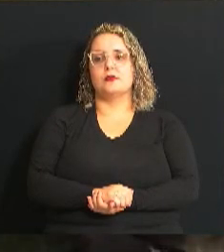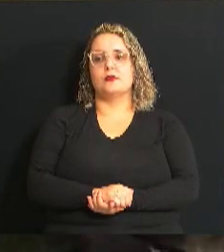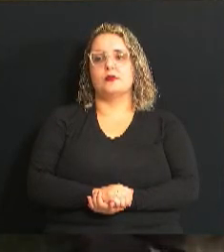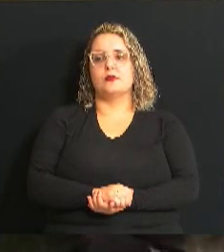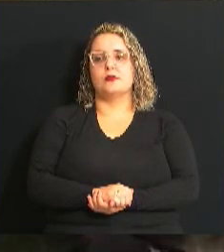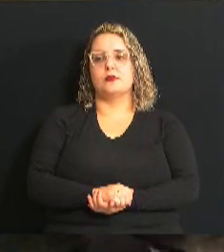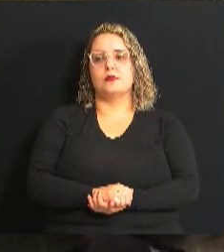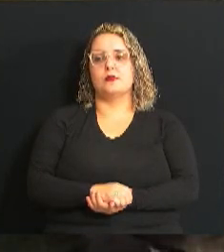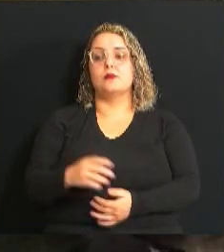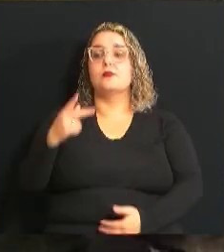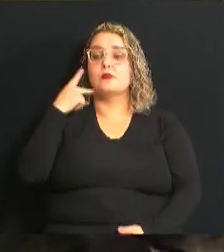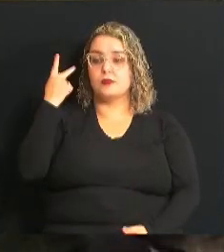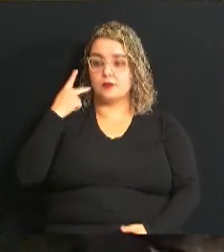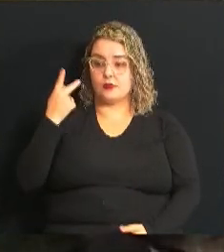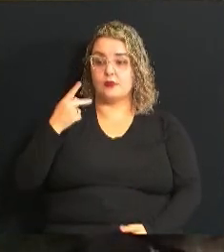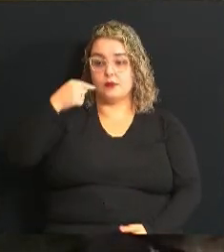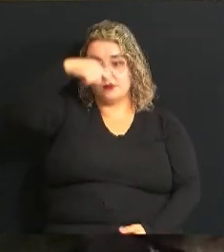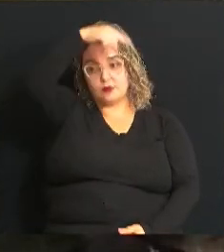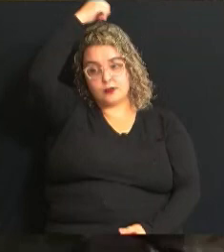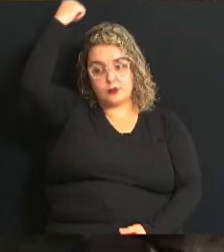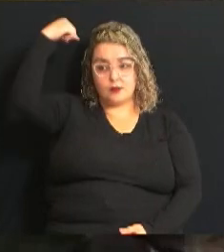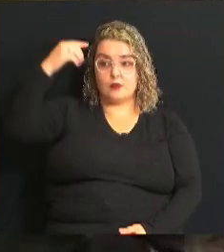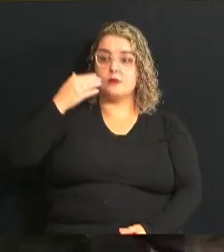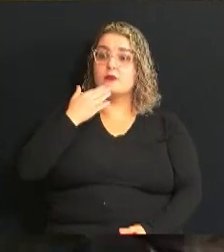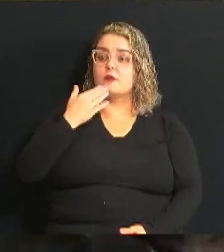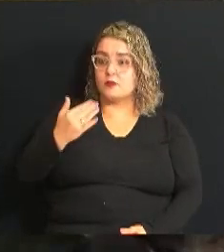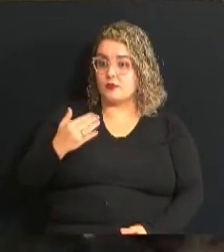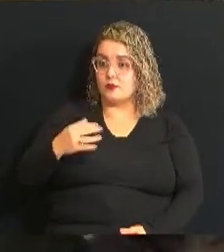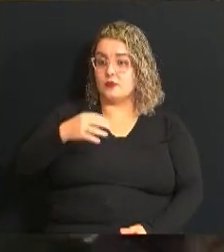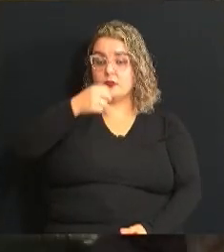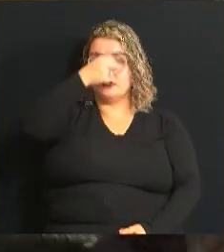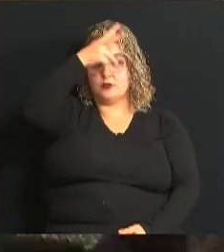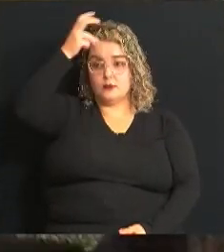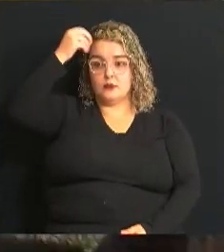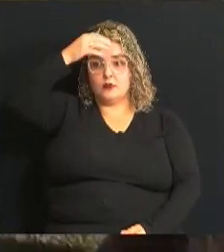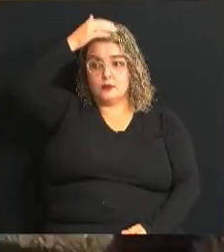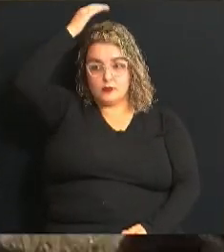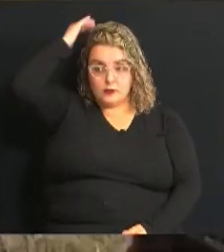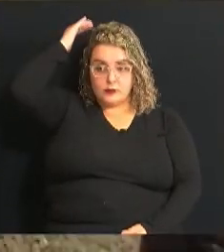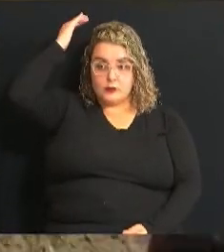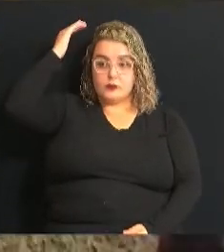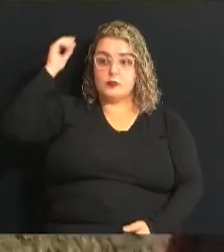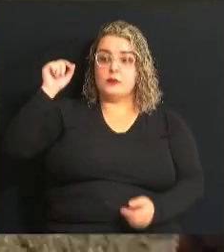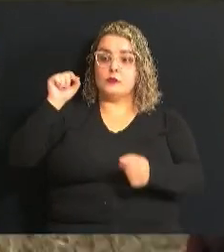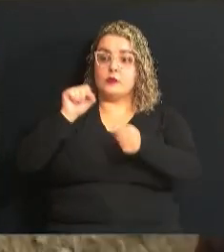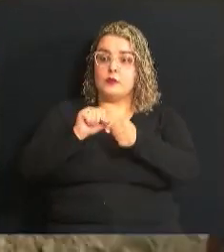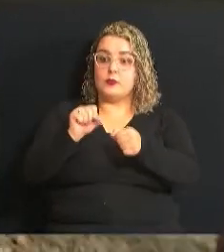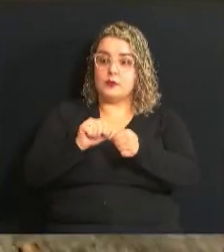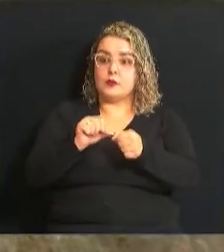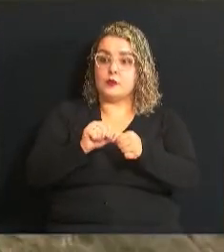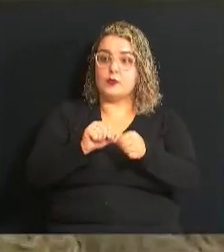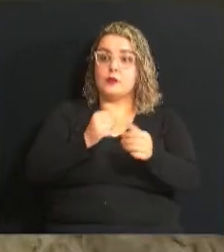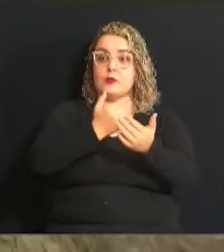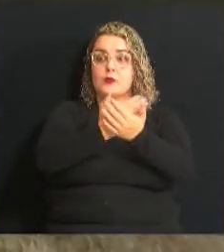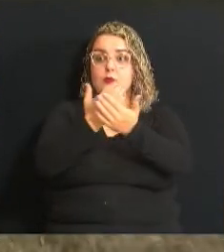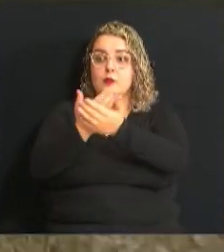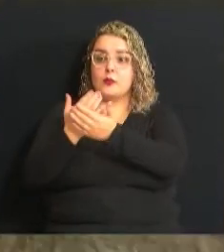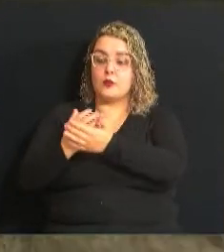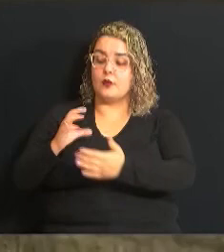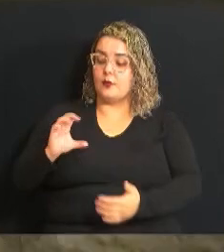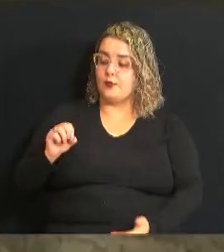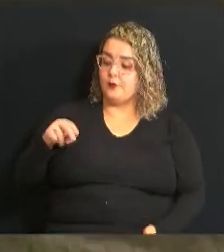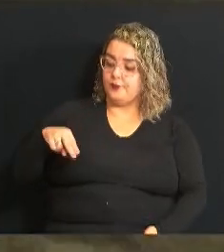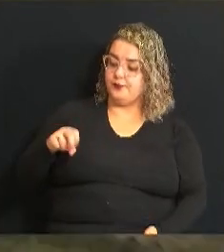O vereador Paulo Gaspar solicitou ao prefeito Dário Saad que se realize estudos para a concessão dos